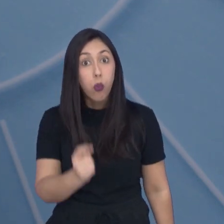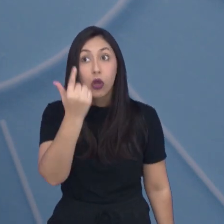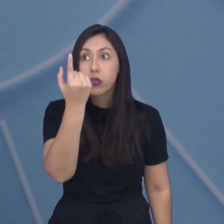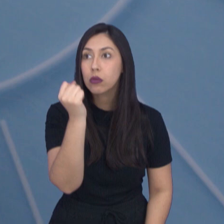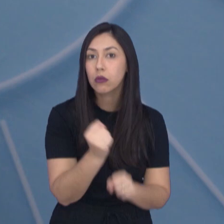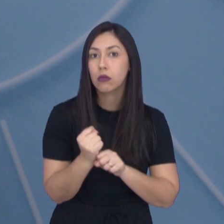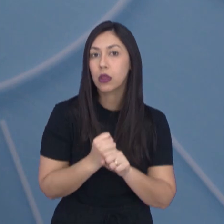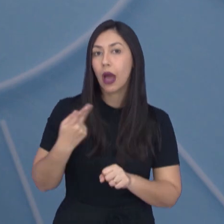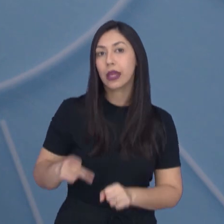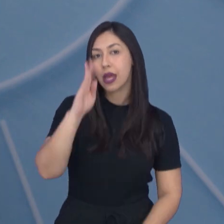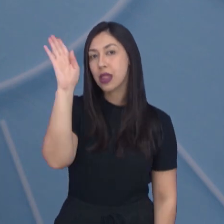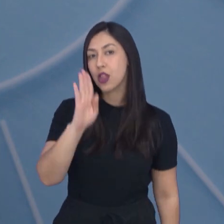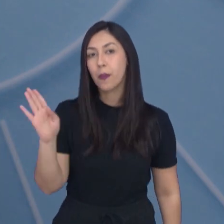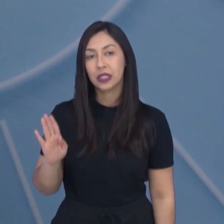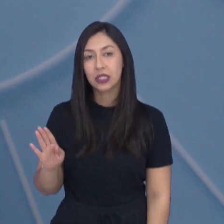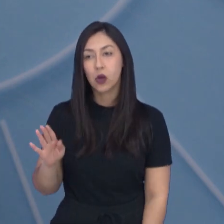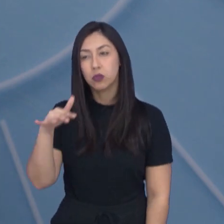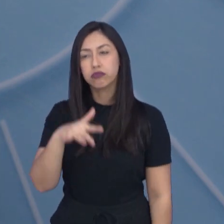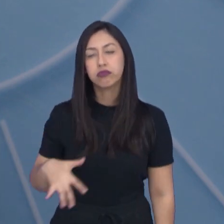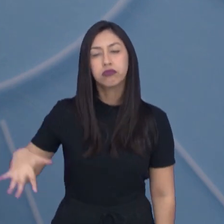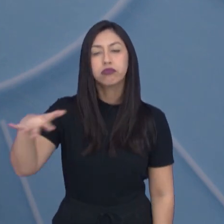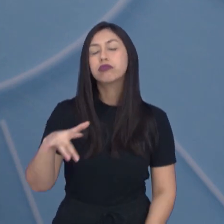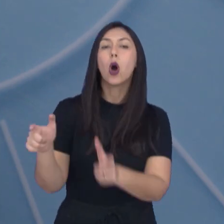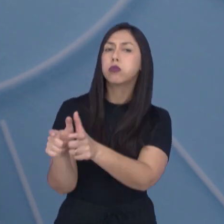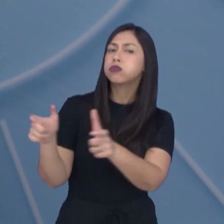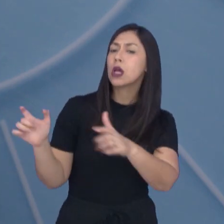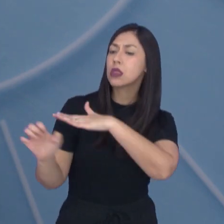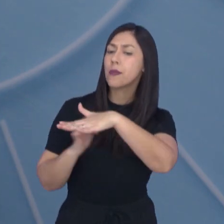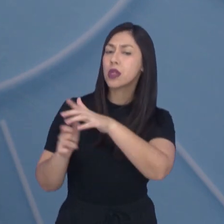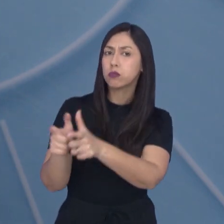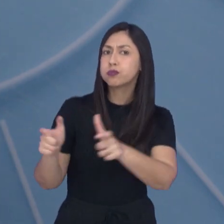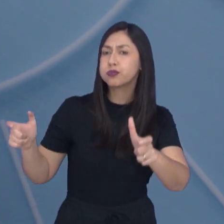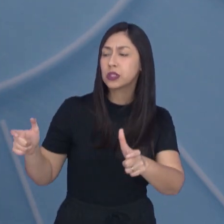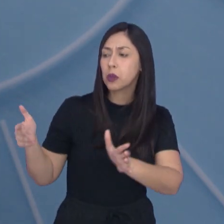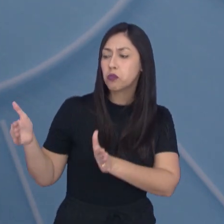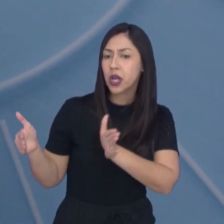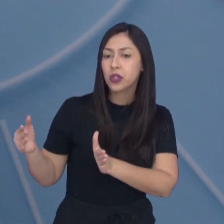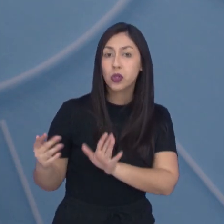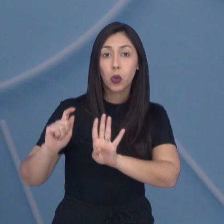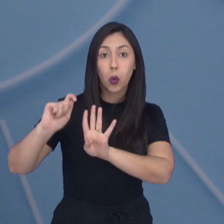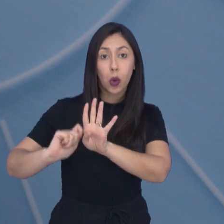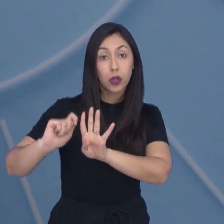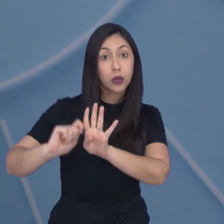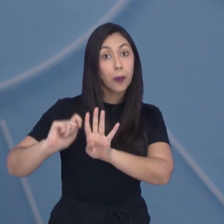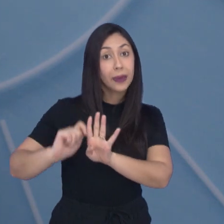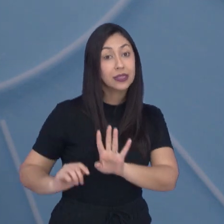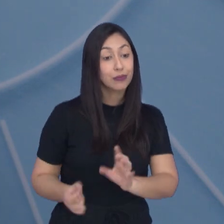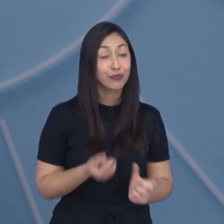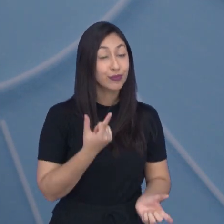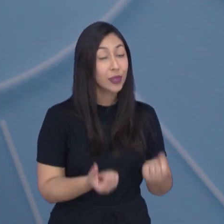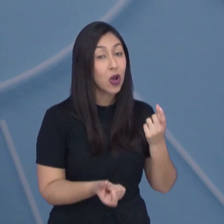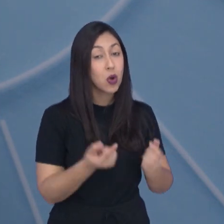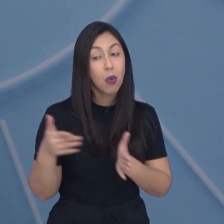né? Aqui no Brasil, a maior parte das empresas disponibilizam uma licença de 4 meses e aí algumas outras